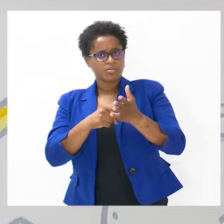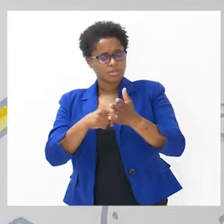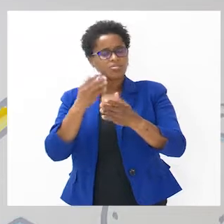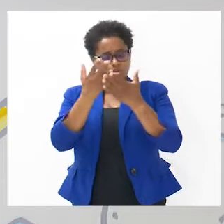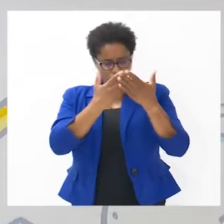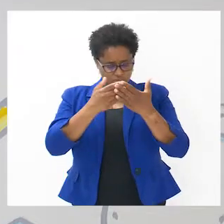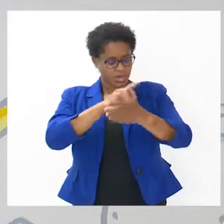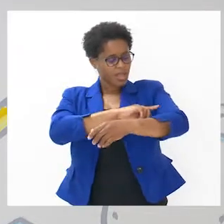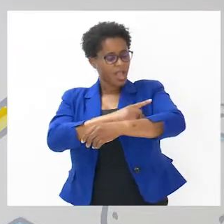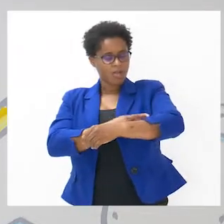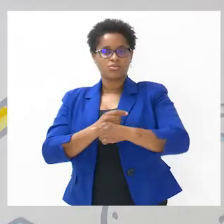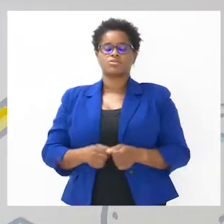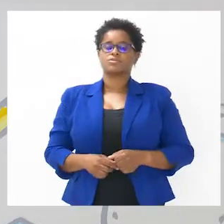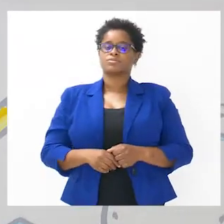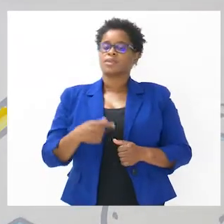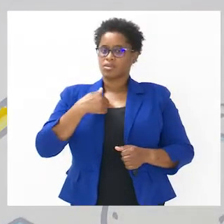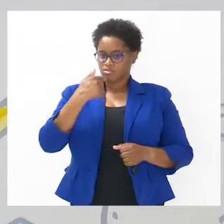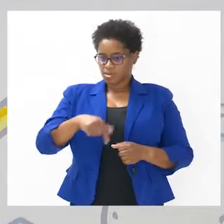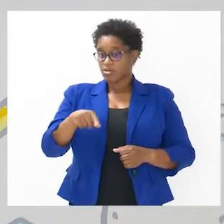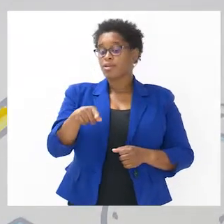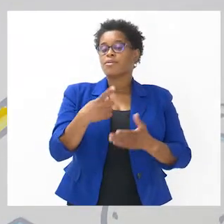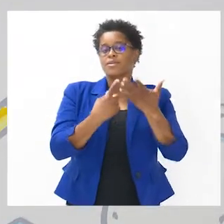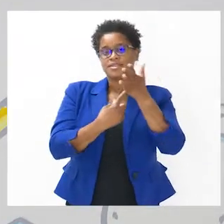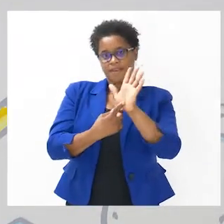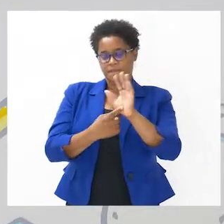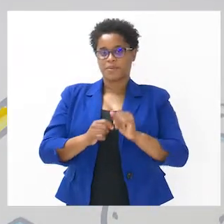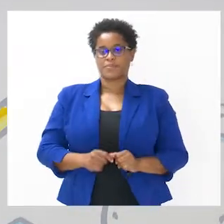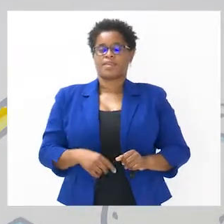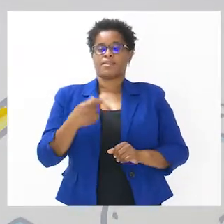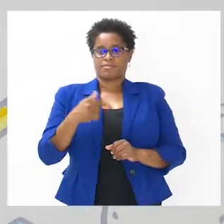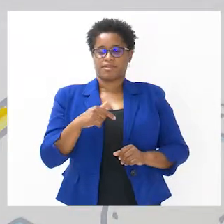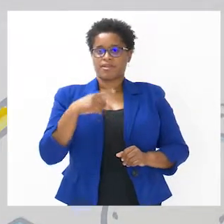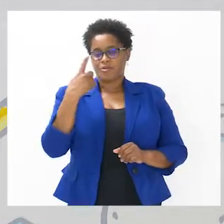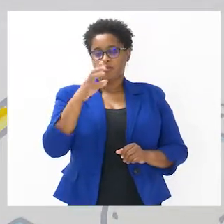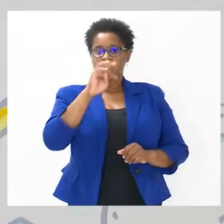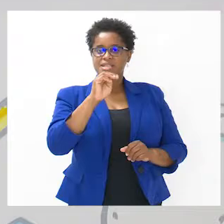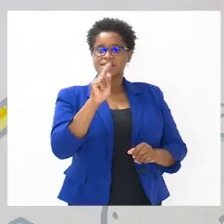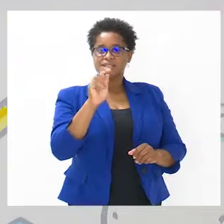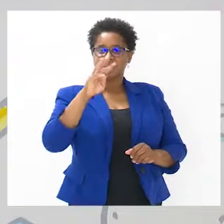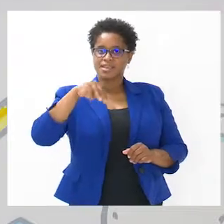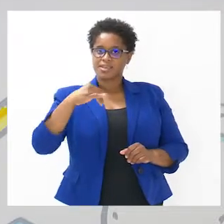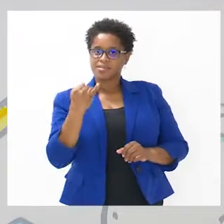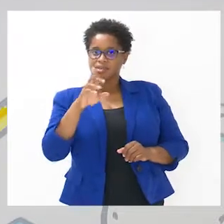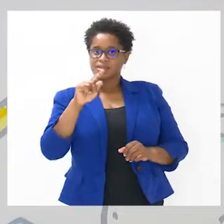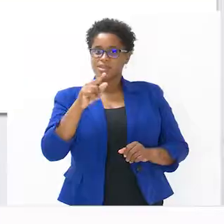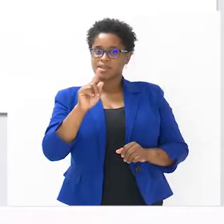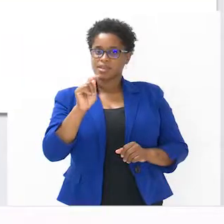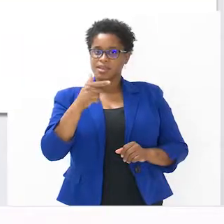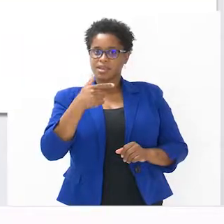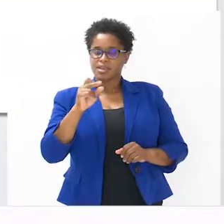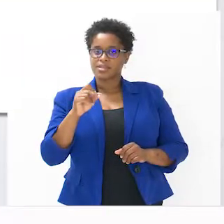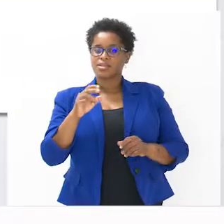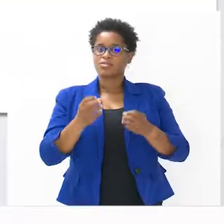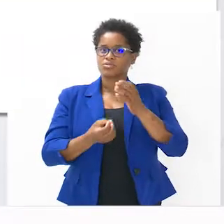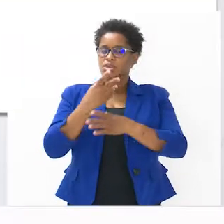estudar ângulos. Tenho aqui o exemplo. Temos uma semirreta com